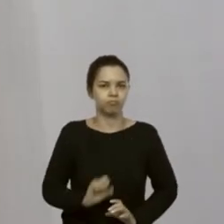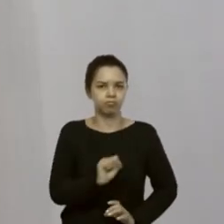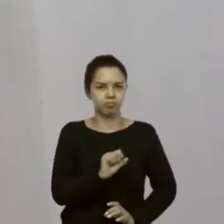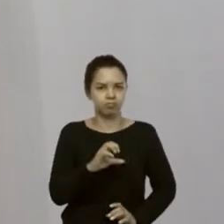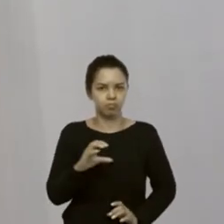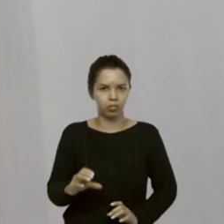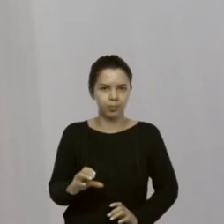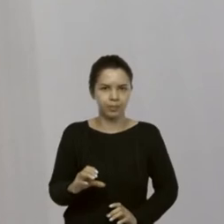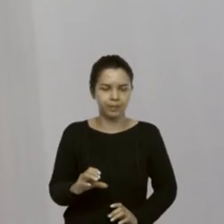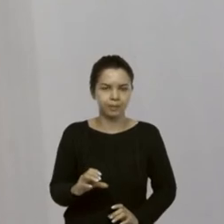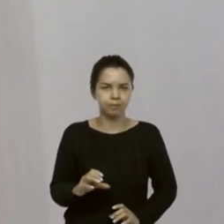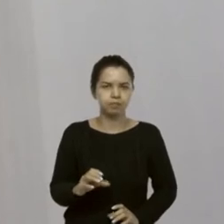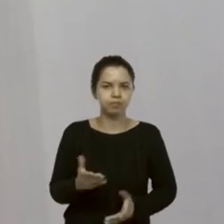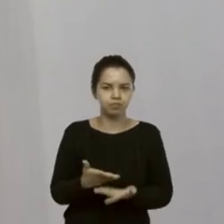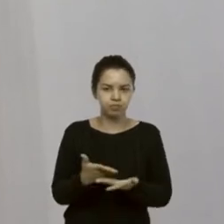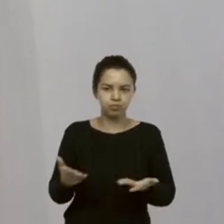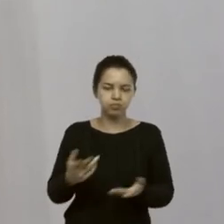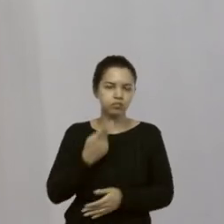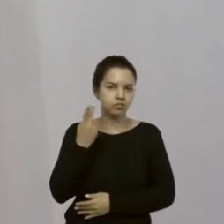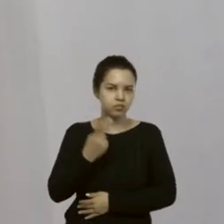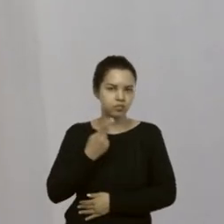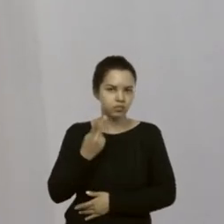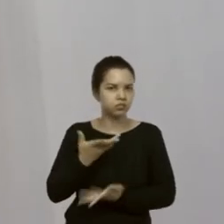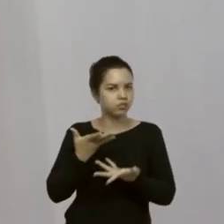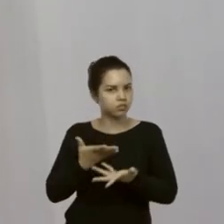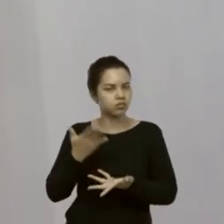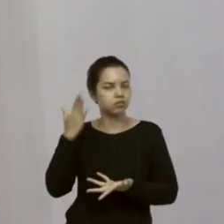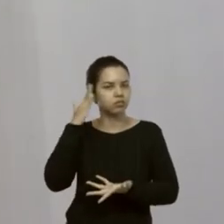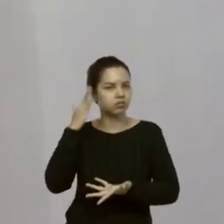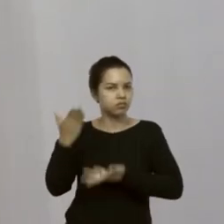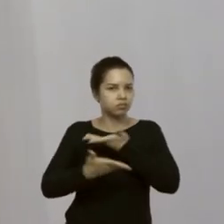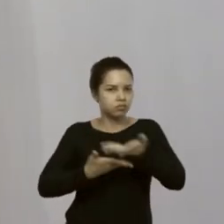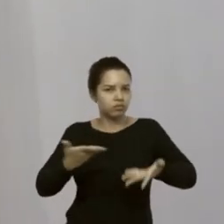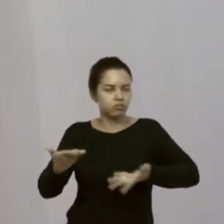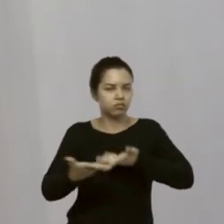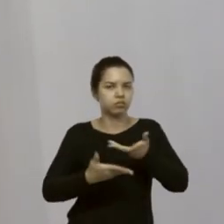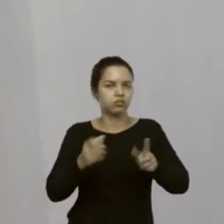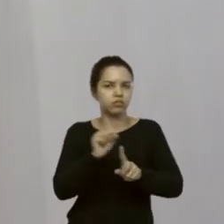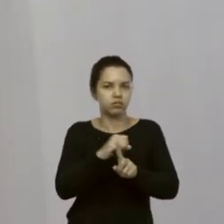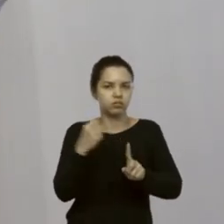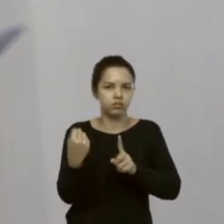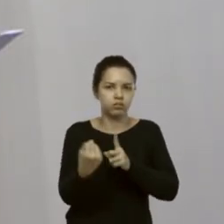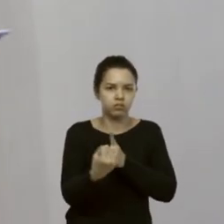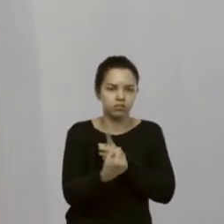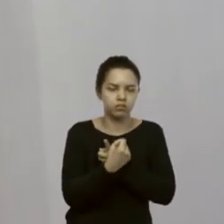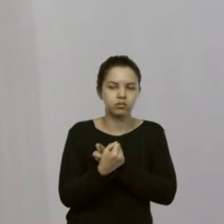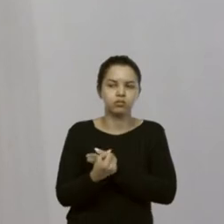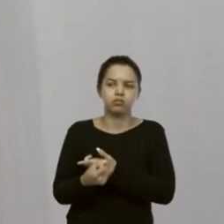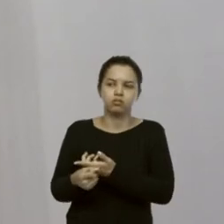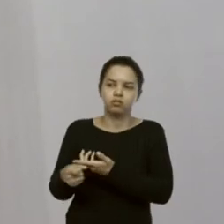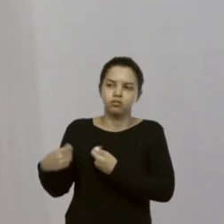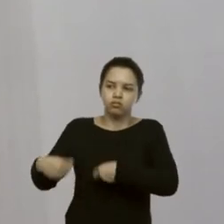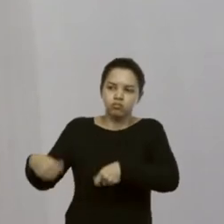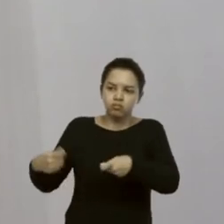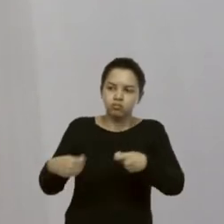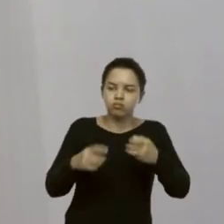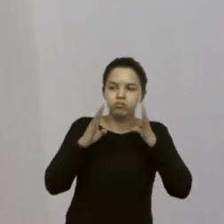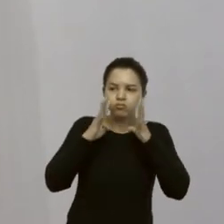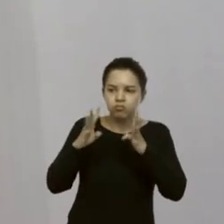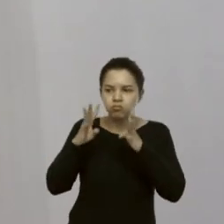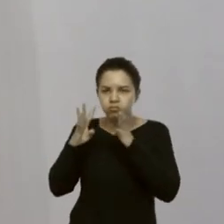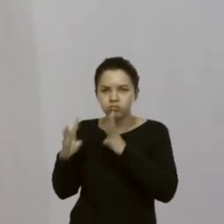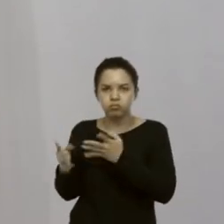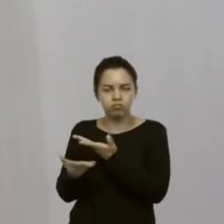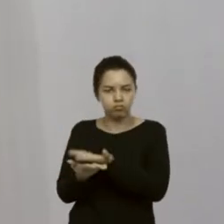buscam esse entendimento dialogando com a sociedade, ouvindo as reivindicações das regiões.